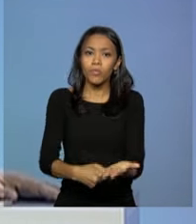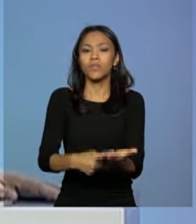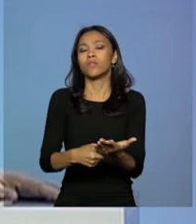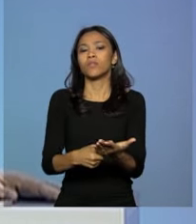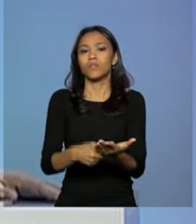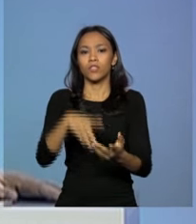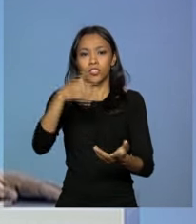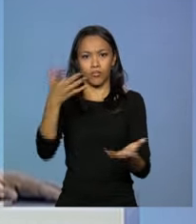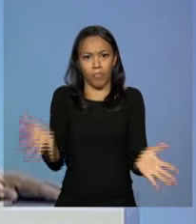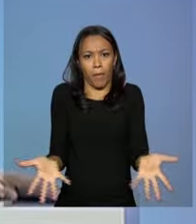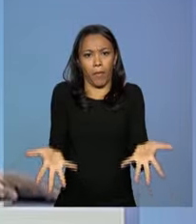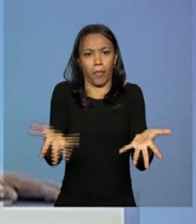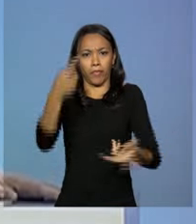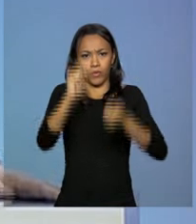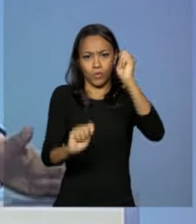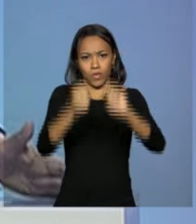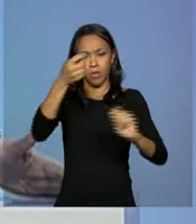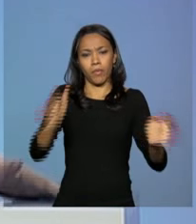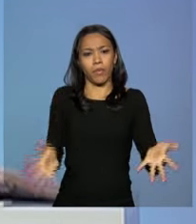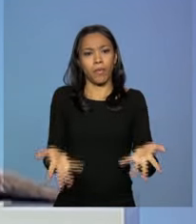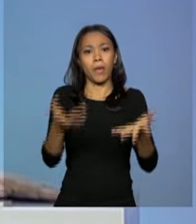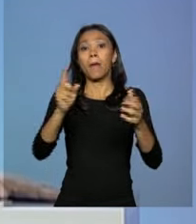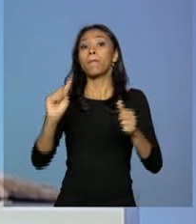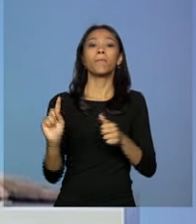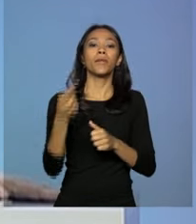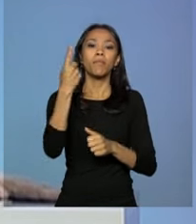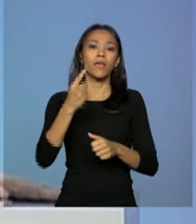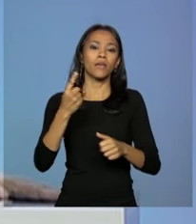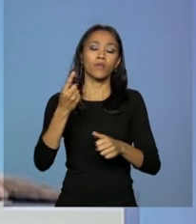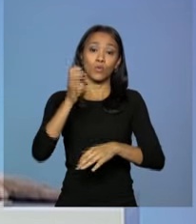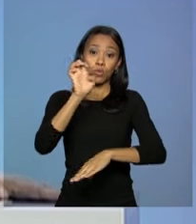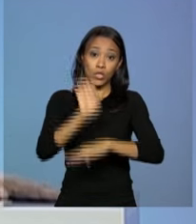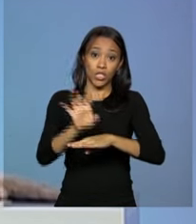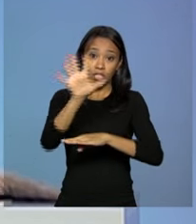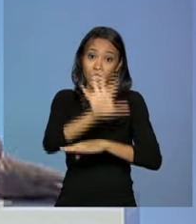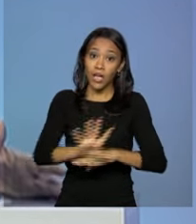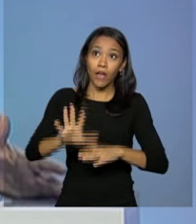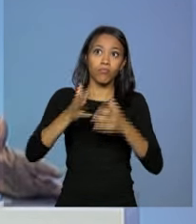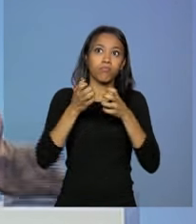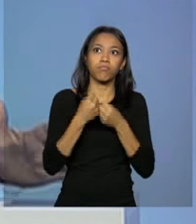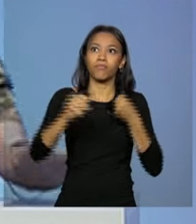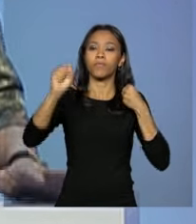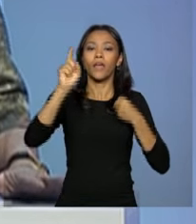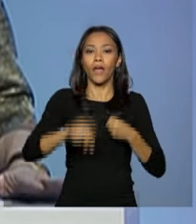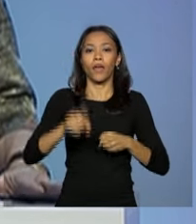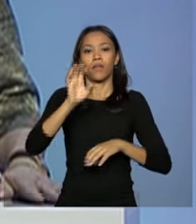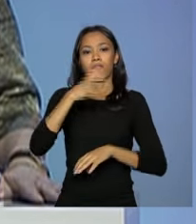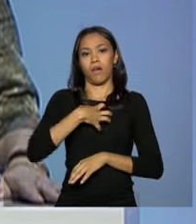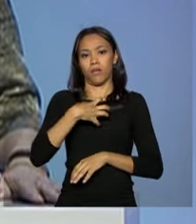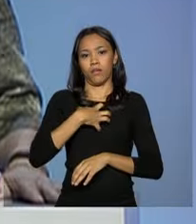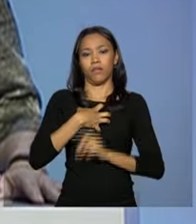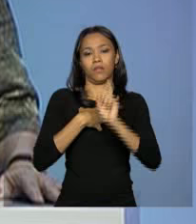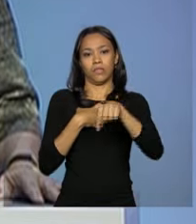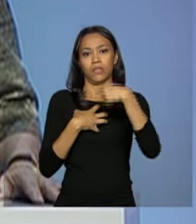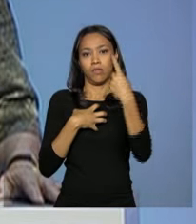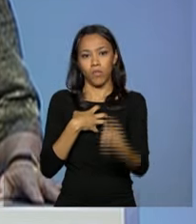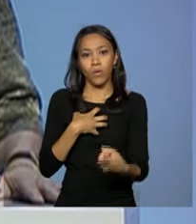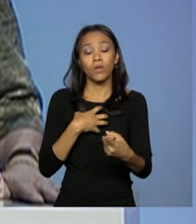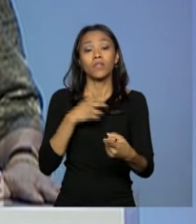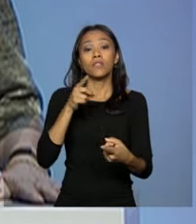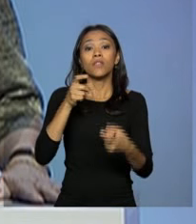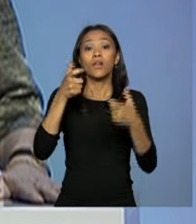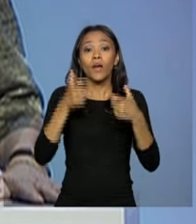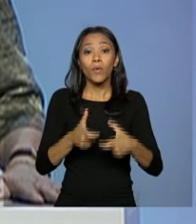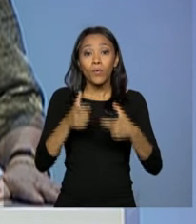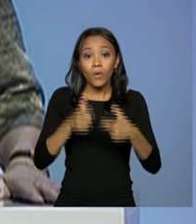industrializar. Primeiro, um dos maiores estados do país, que é a Bahia. depois uma das grandes